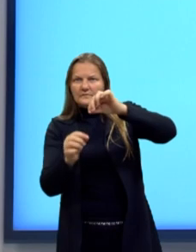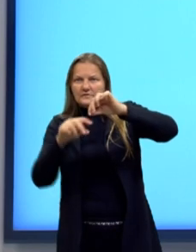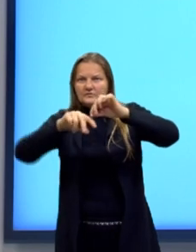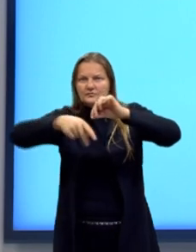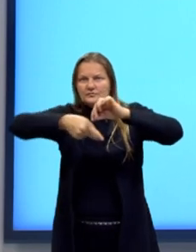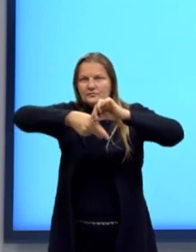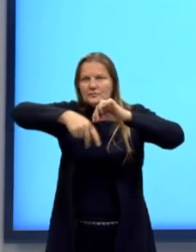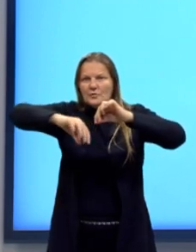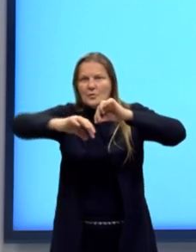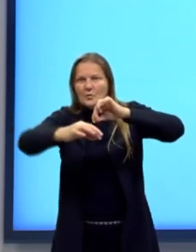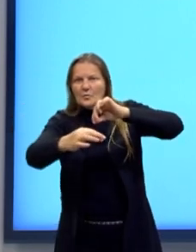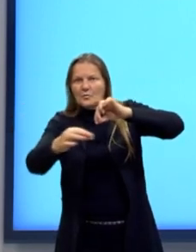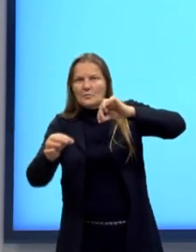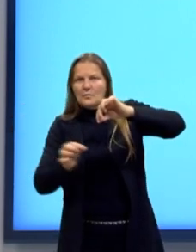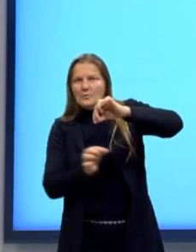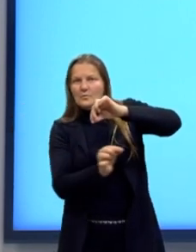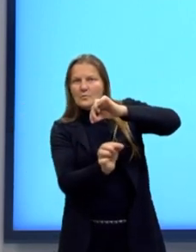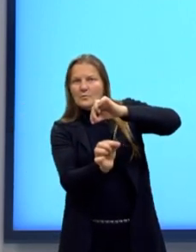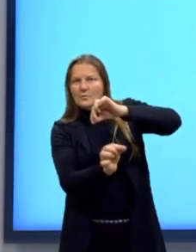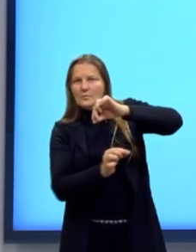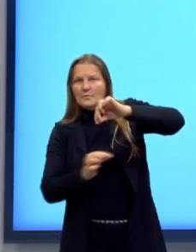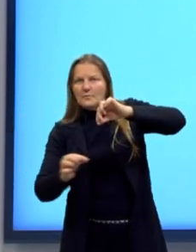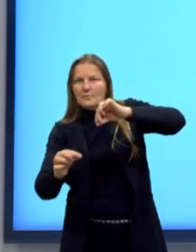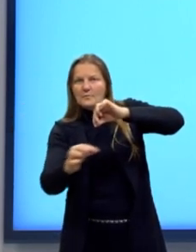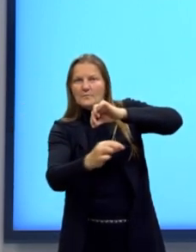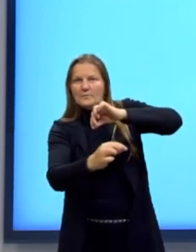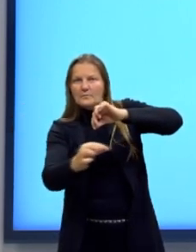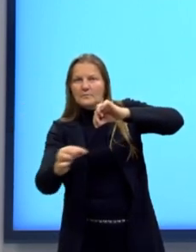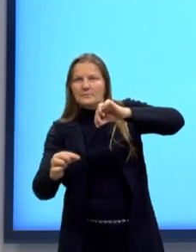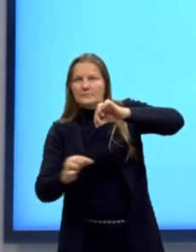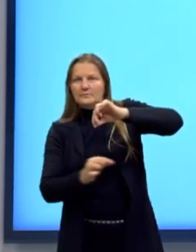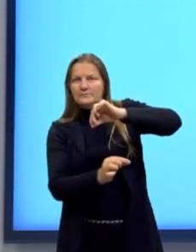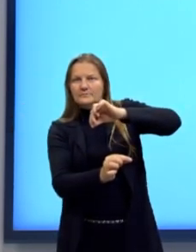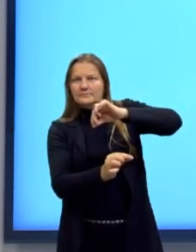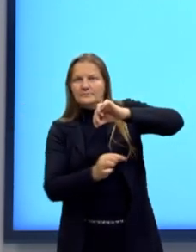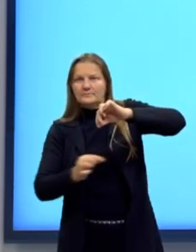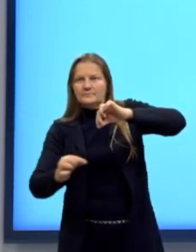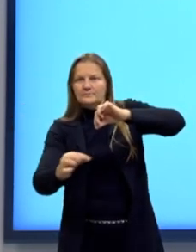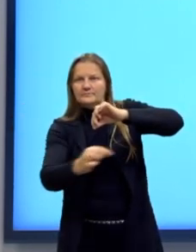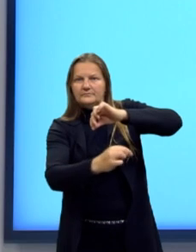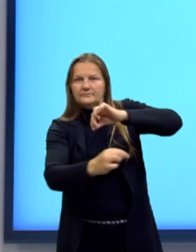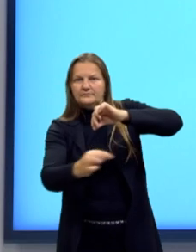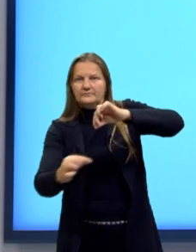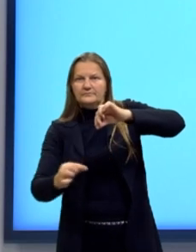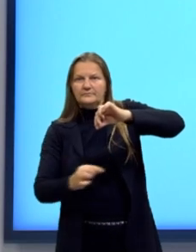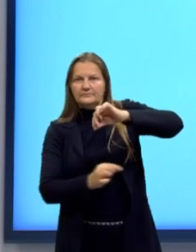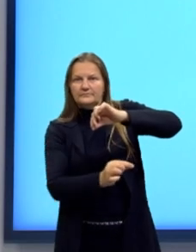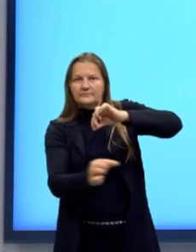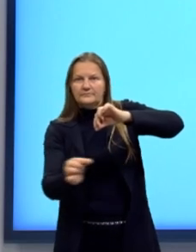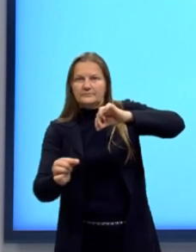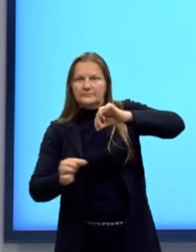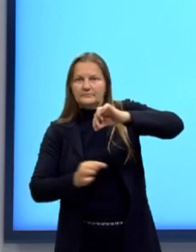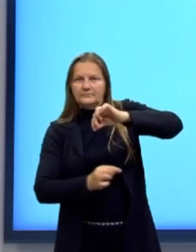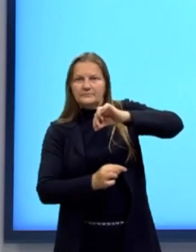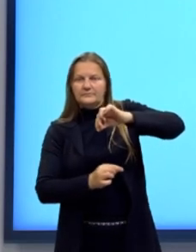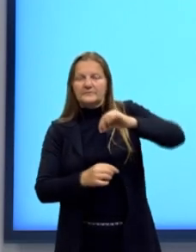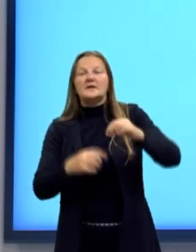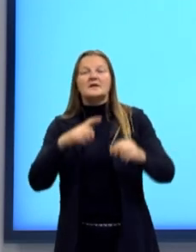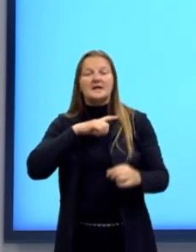rotacionar essa figura então em torno desse eixo fixo a gente gera então uma figura que ocupa